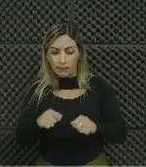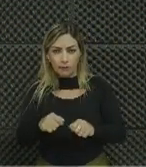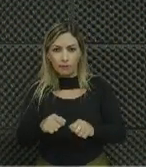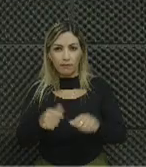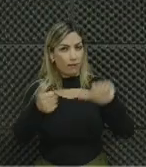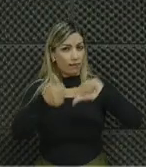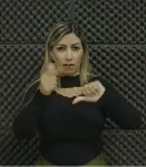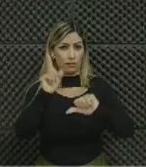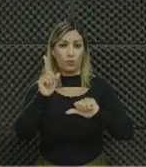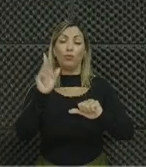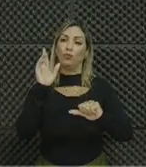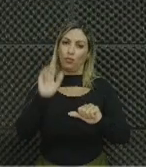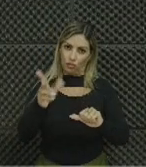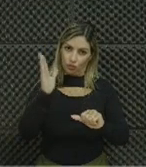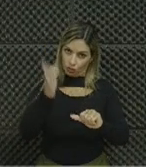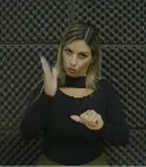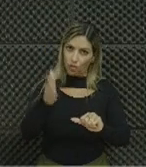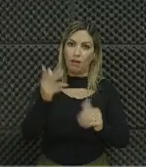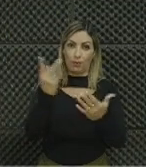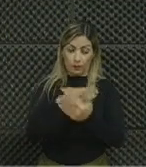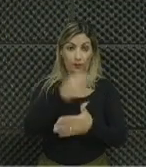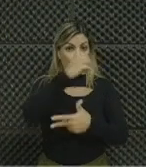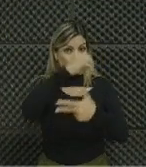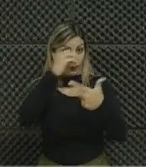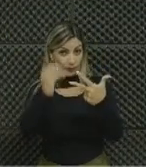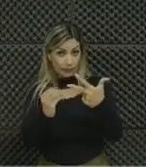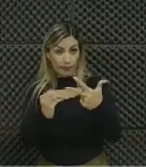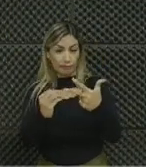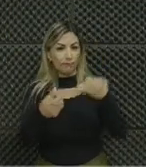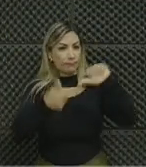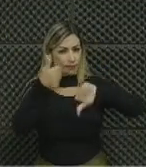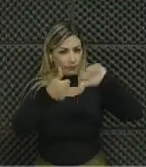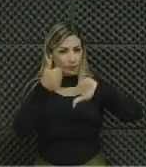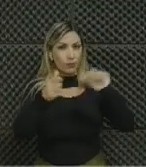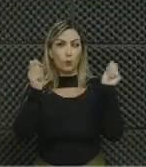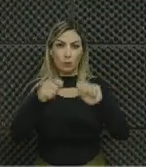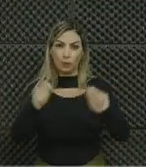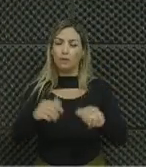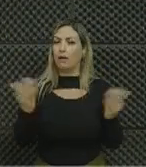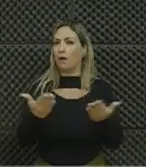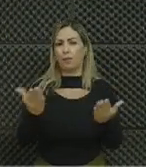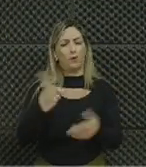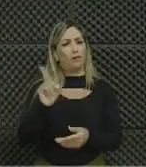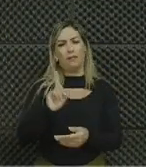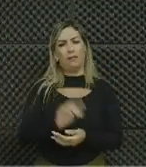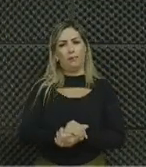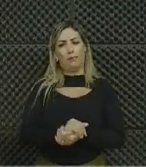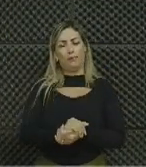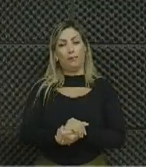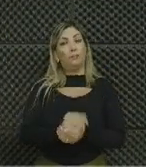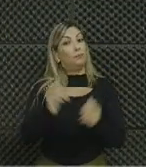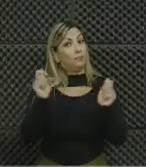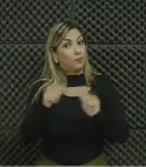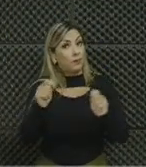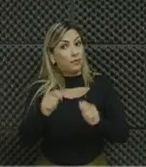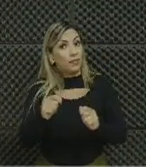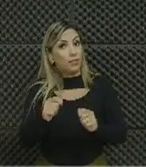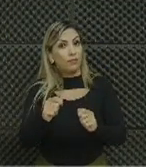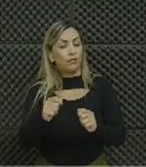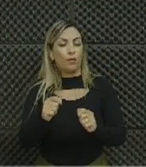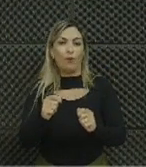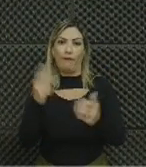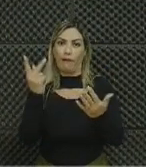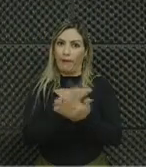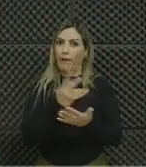Já houve momento no Enem que o título era avaliado nas competências. Agora não é mais. Só que pode ser um tiro no